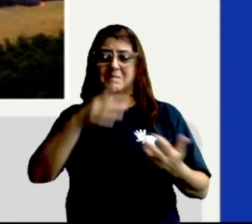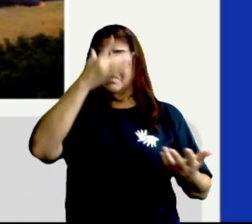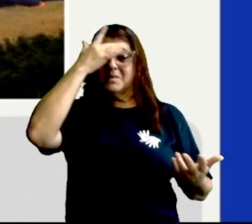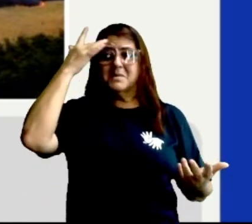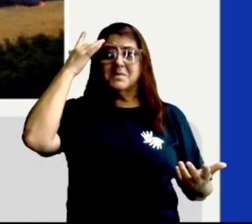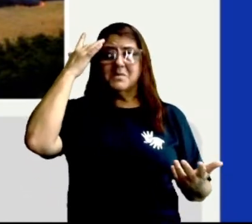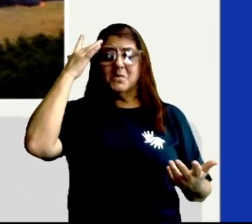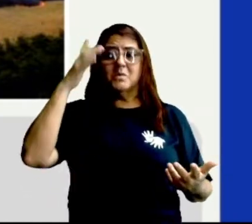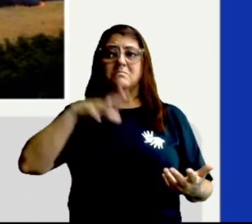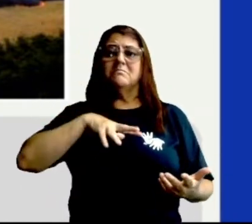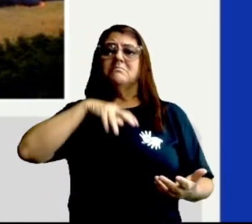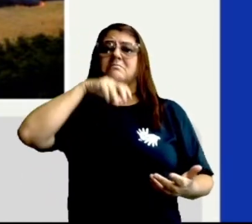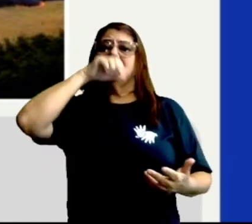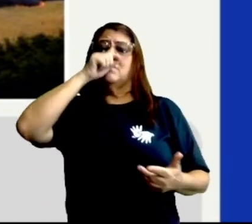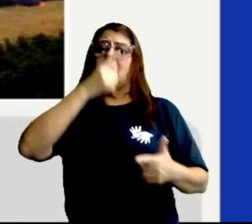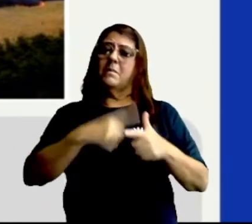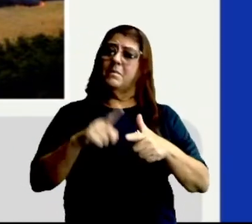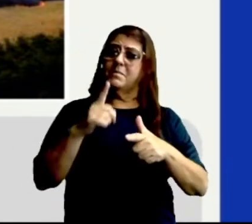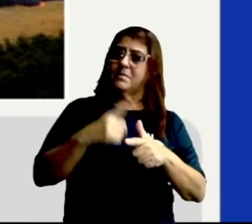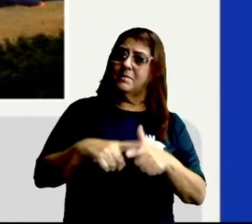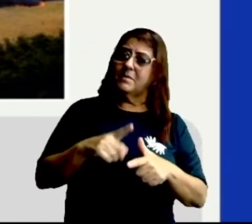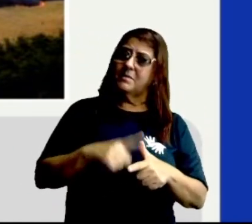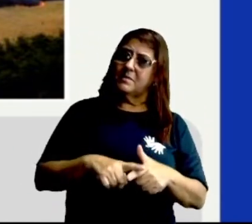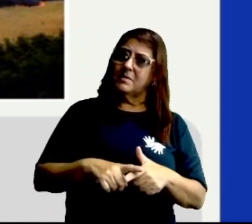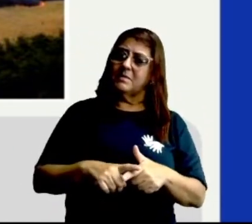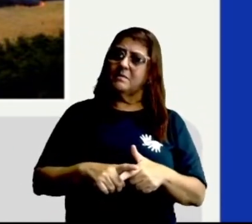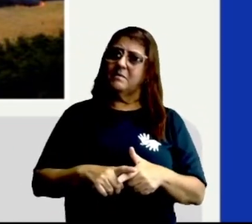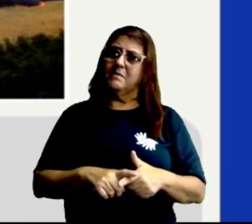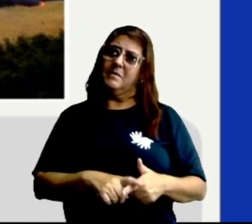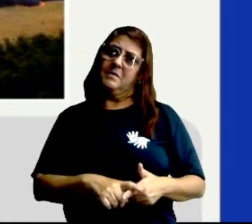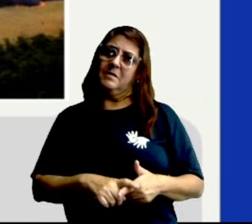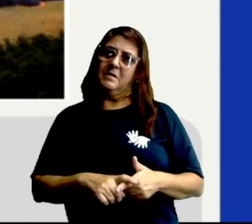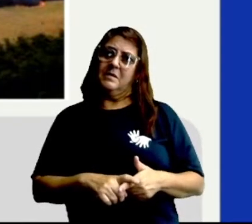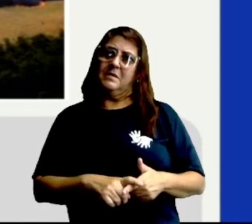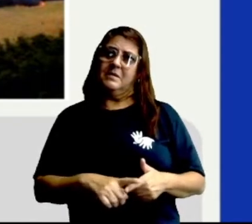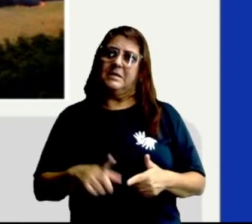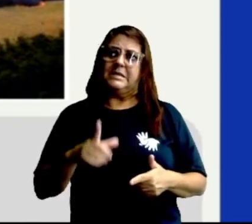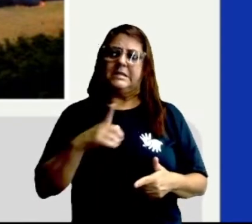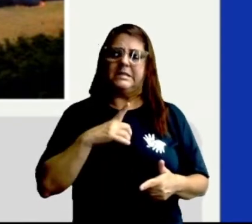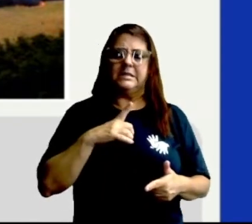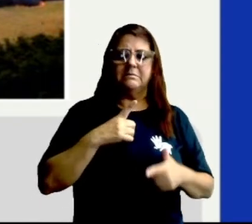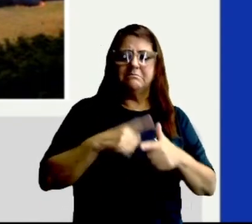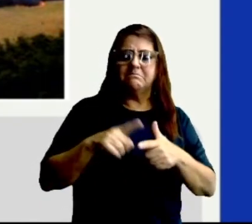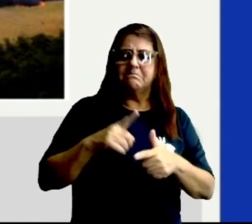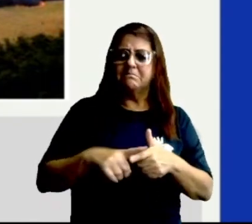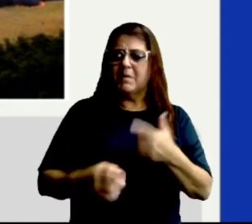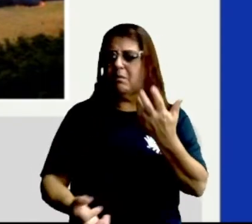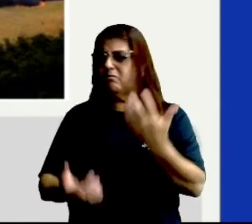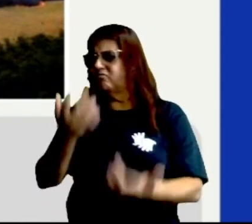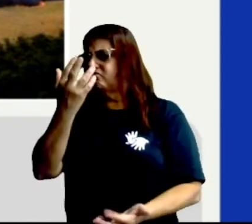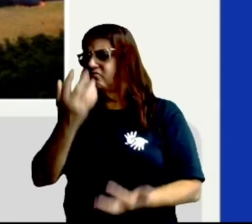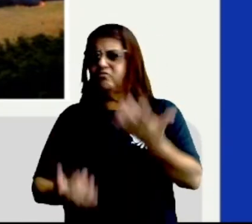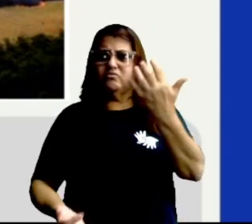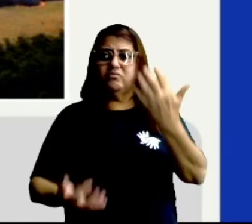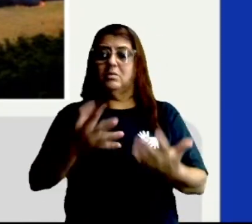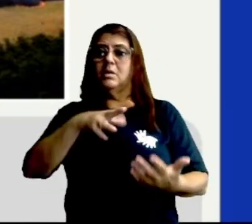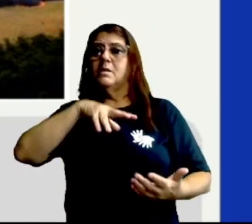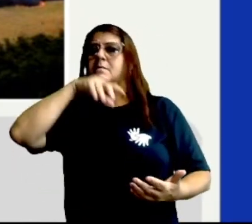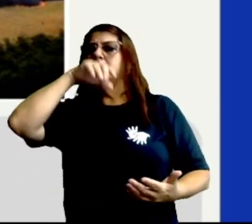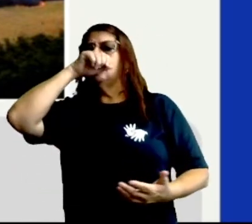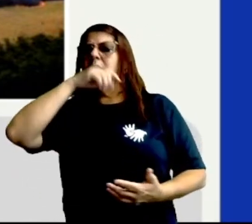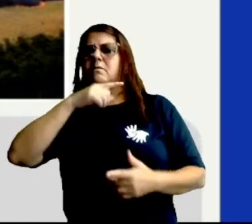o sistema respiratório e que isso foi totalmente proibido não é a questão das queimadas por conta da emissão de